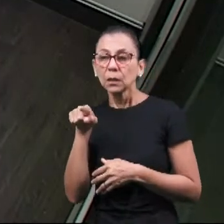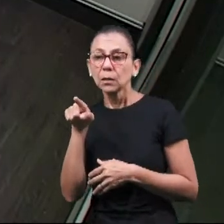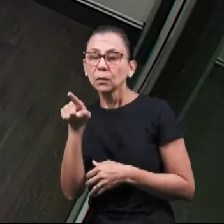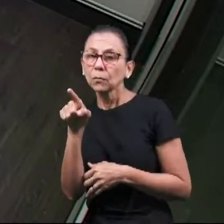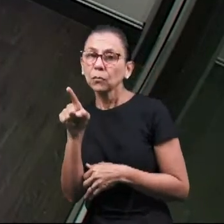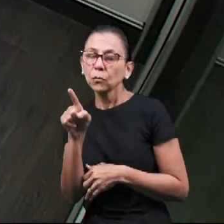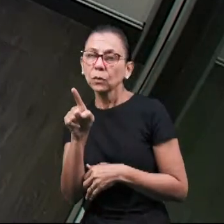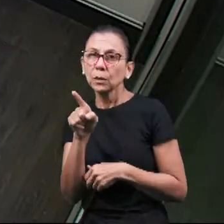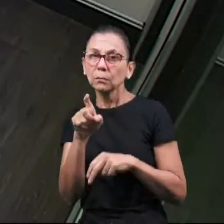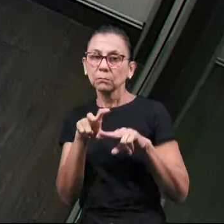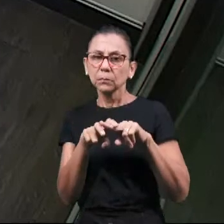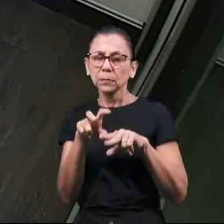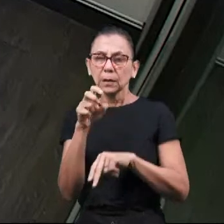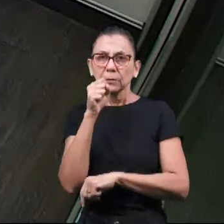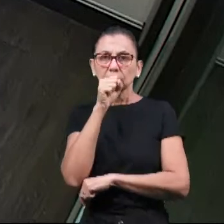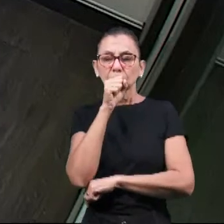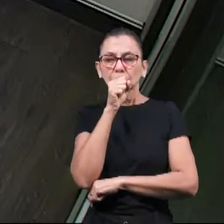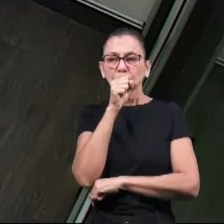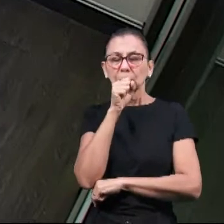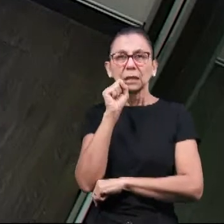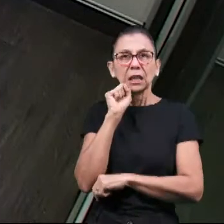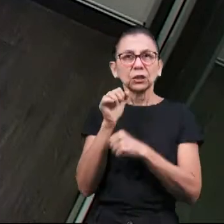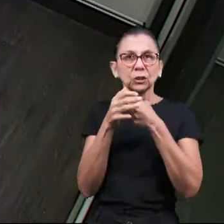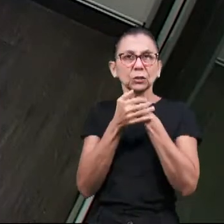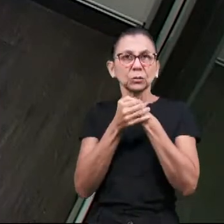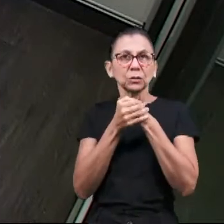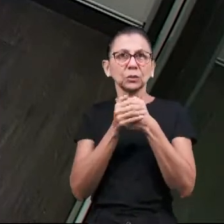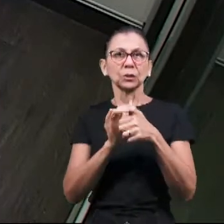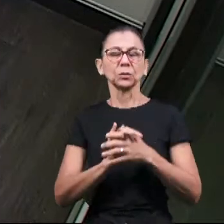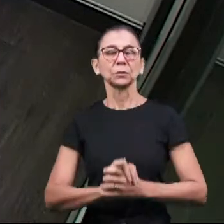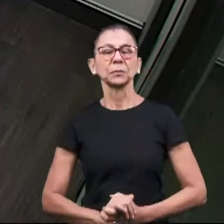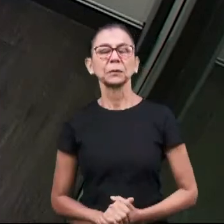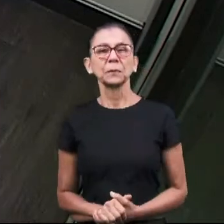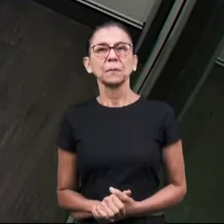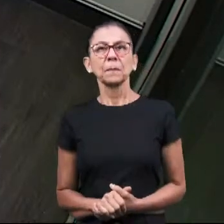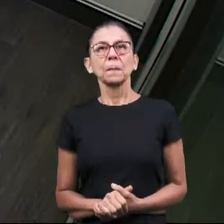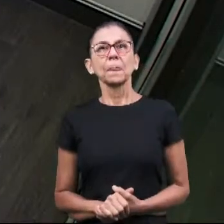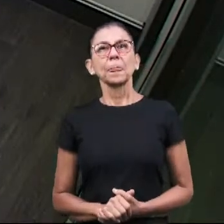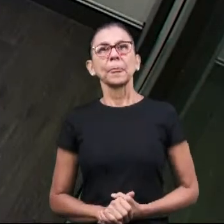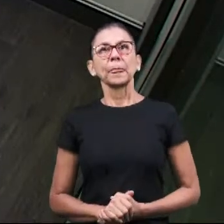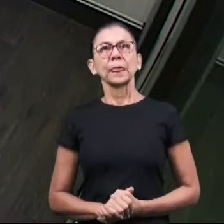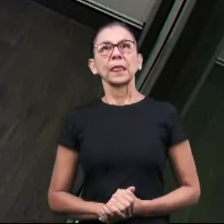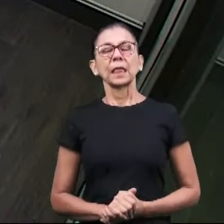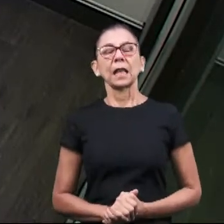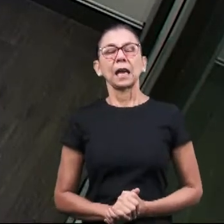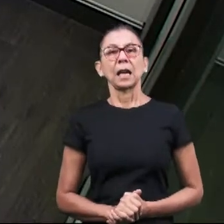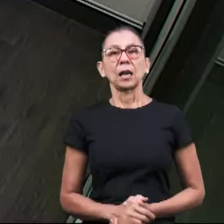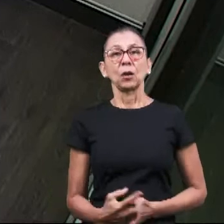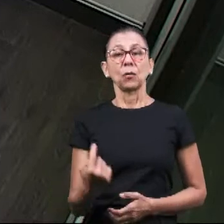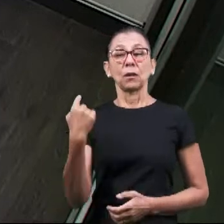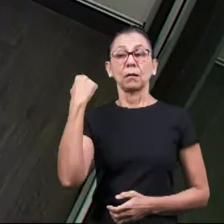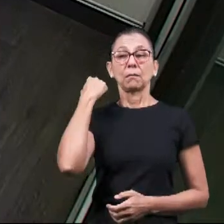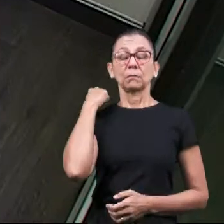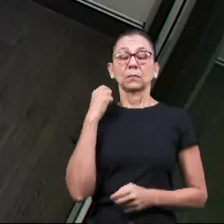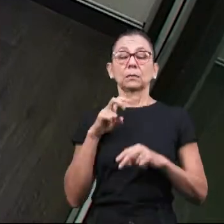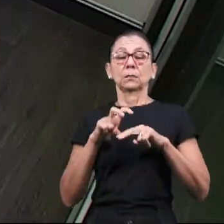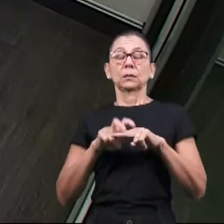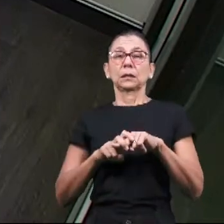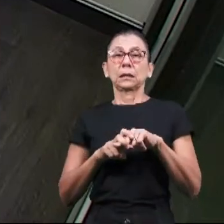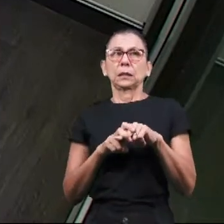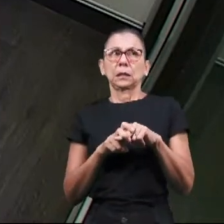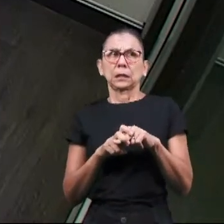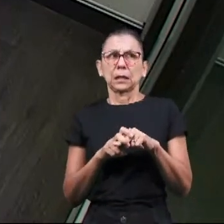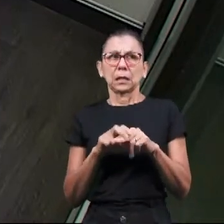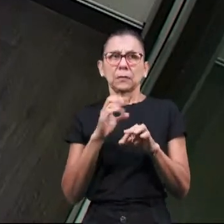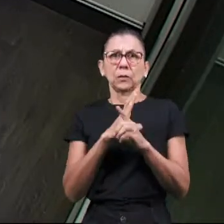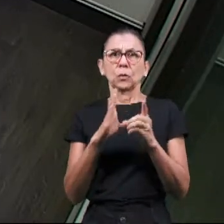frente, lá no onde senta o grupo de louvor, eram as senhoras, na época. Aí eu sentava cá no fundo, antes que acabou o culto, saía